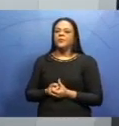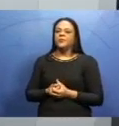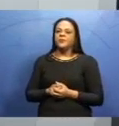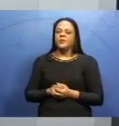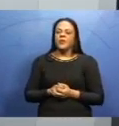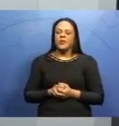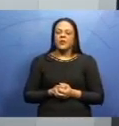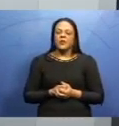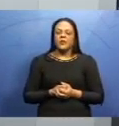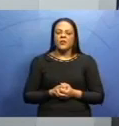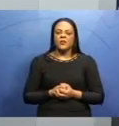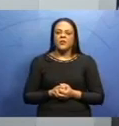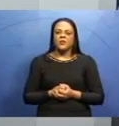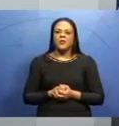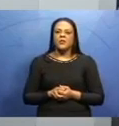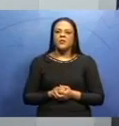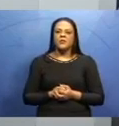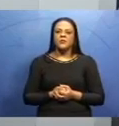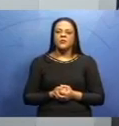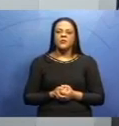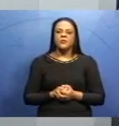pensar?